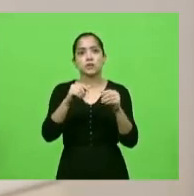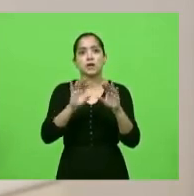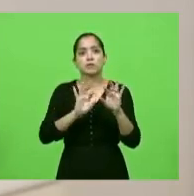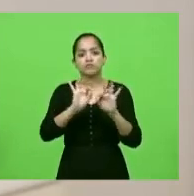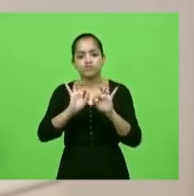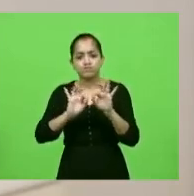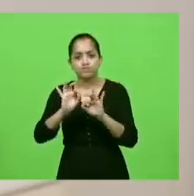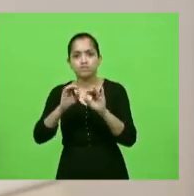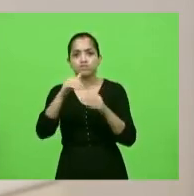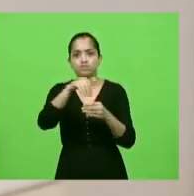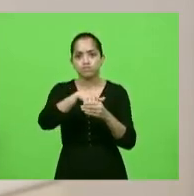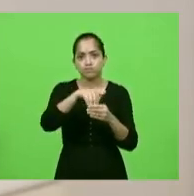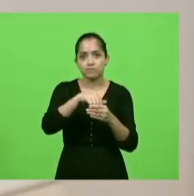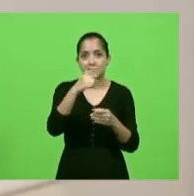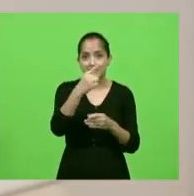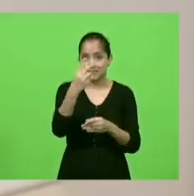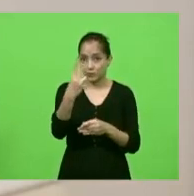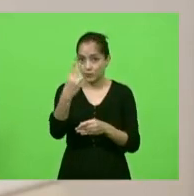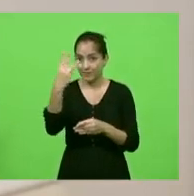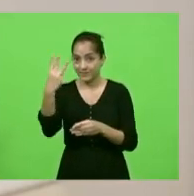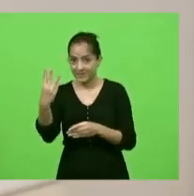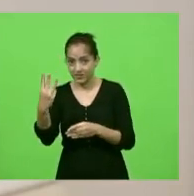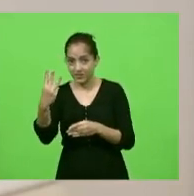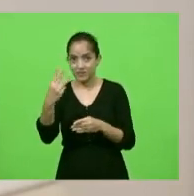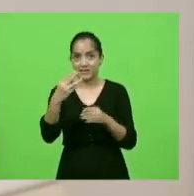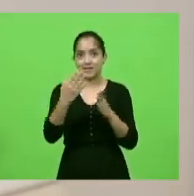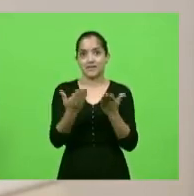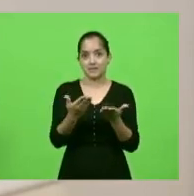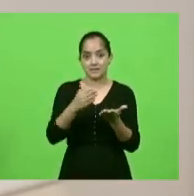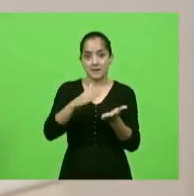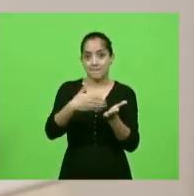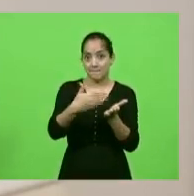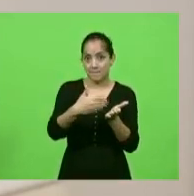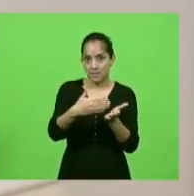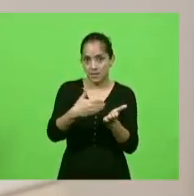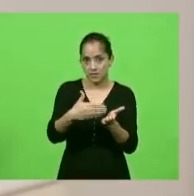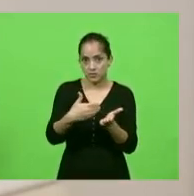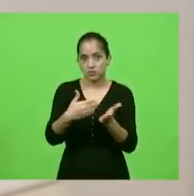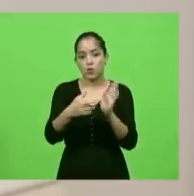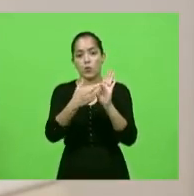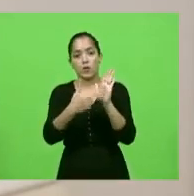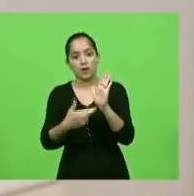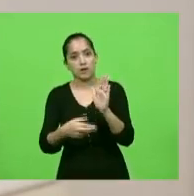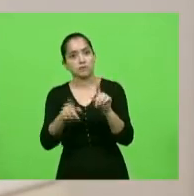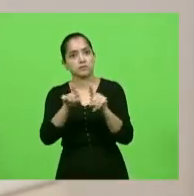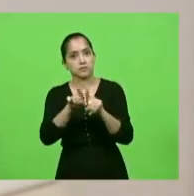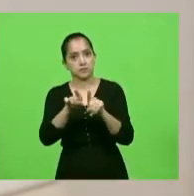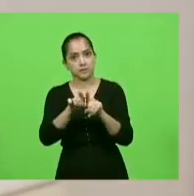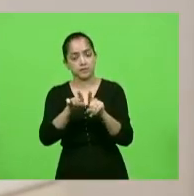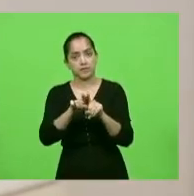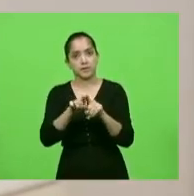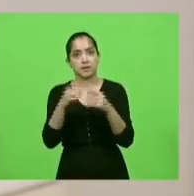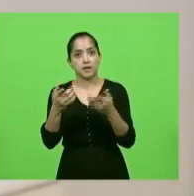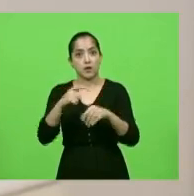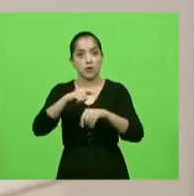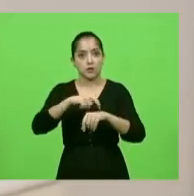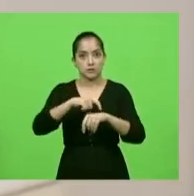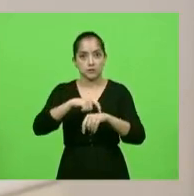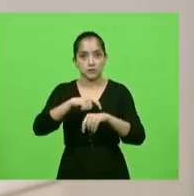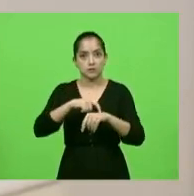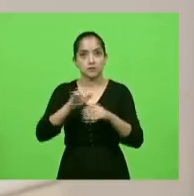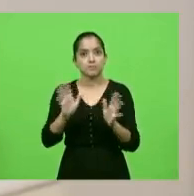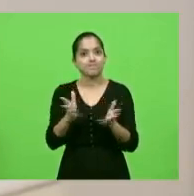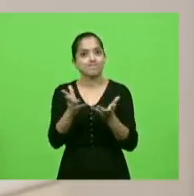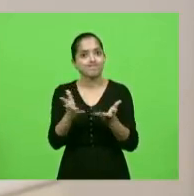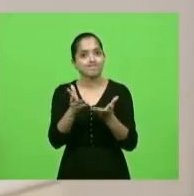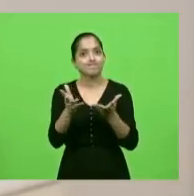em 123 páginas, incluso o relatório, de modo que, neste momento, há que se buscar a otimização do